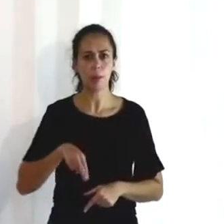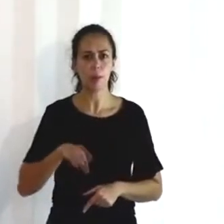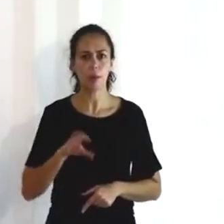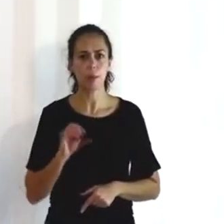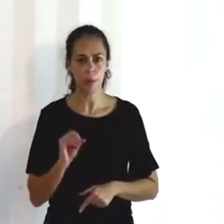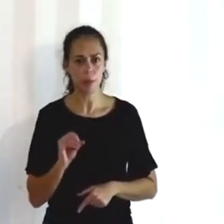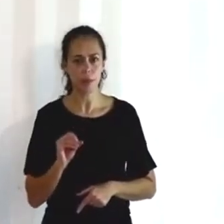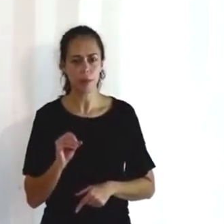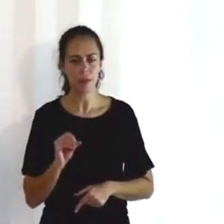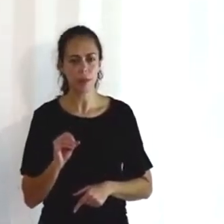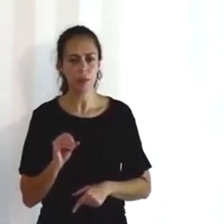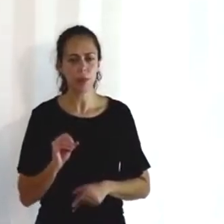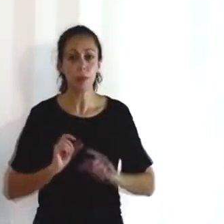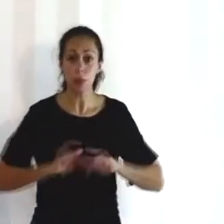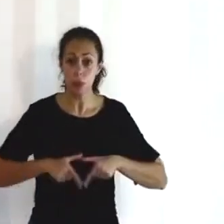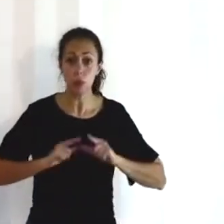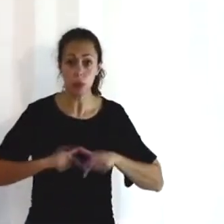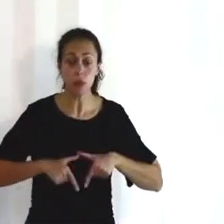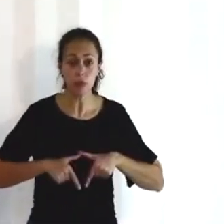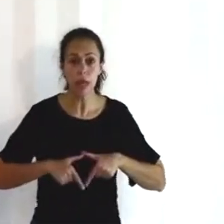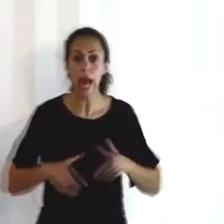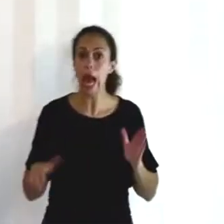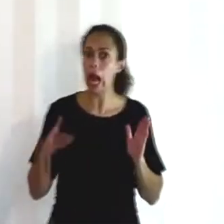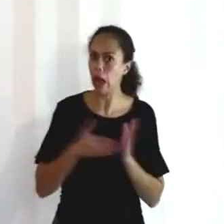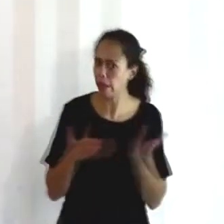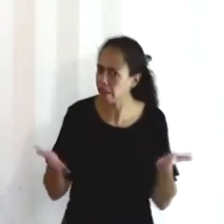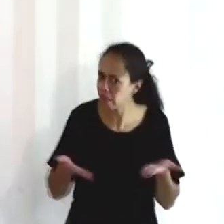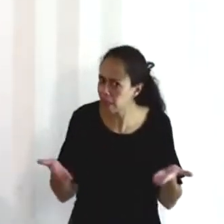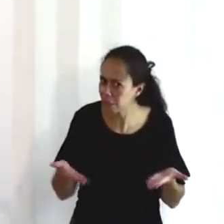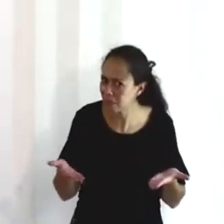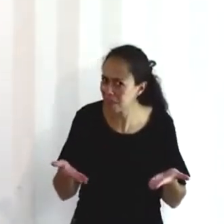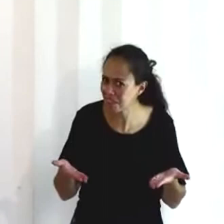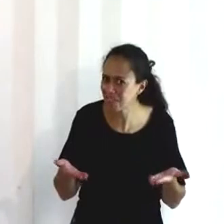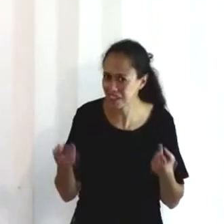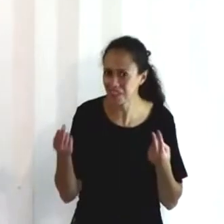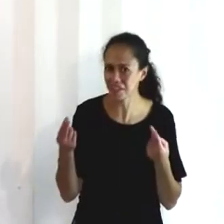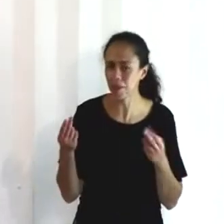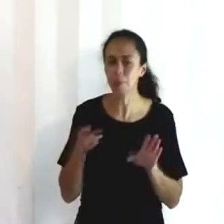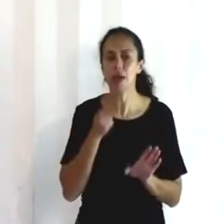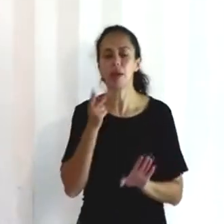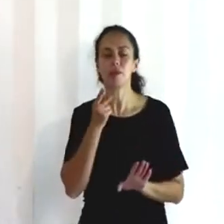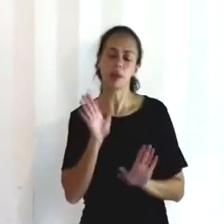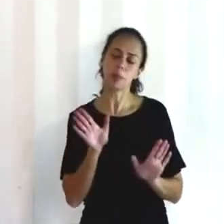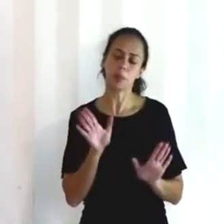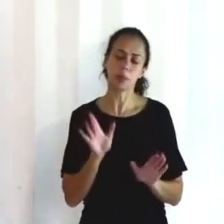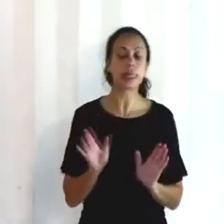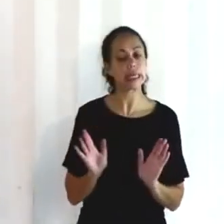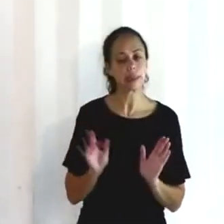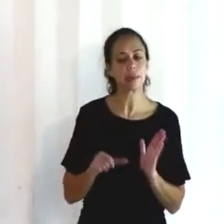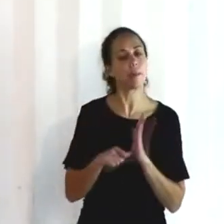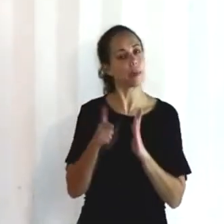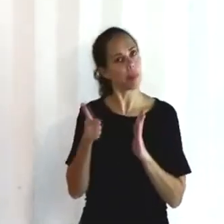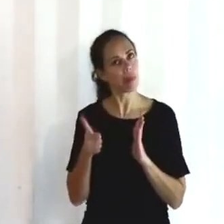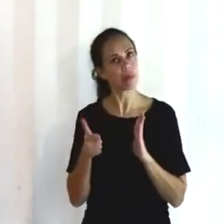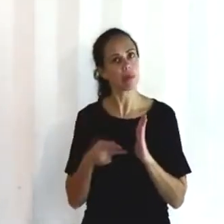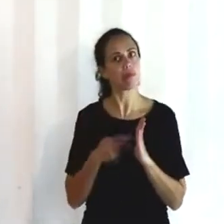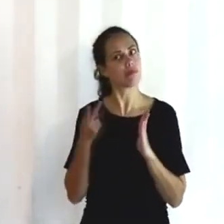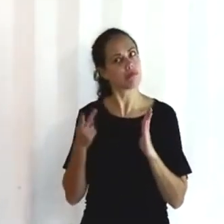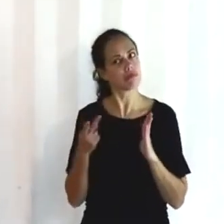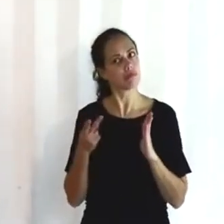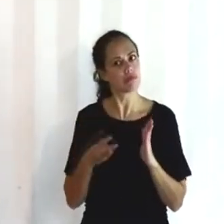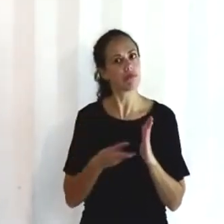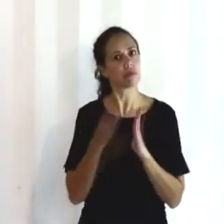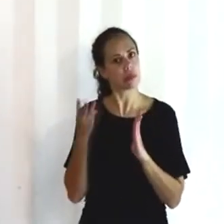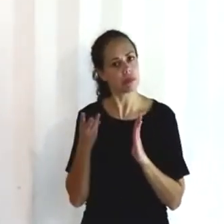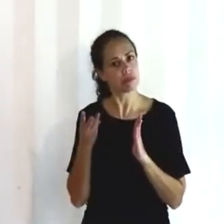entendiam, o judaísmo entendia, até hoje eles pensam assim, que até 3 vezes dava para perdoar, mas a 4ª não. E